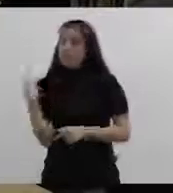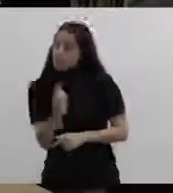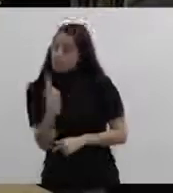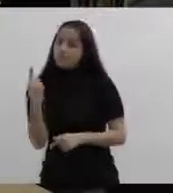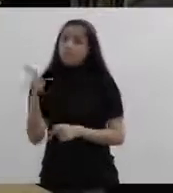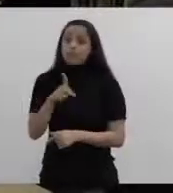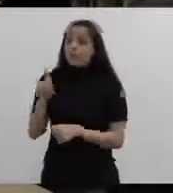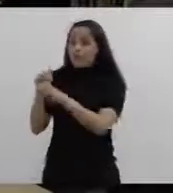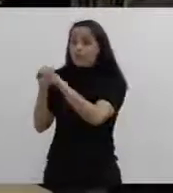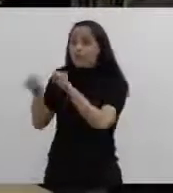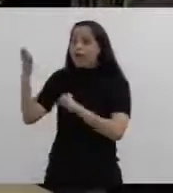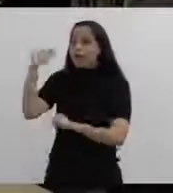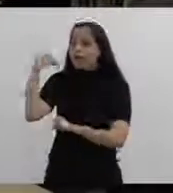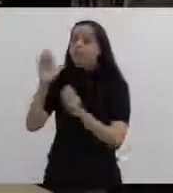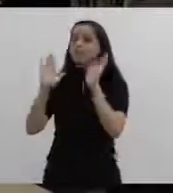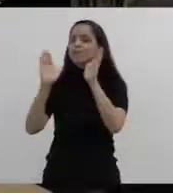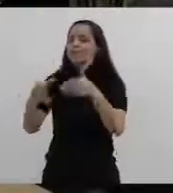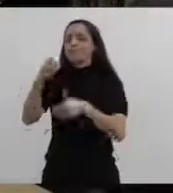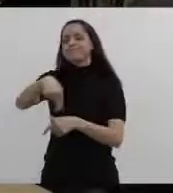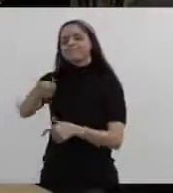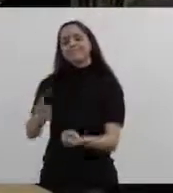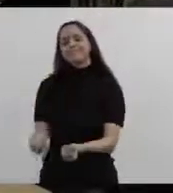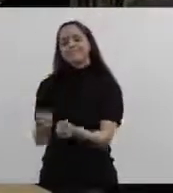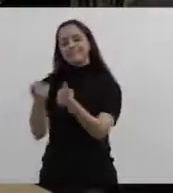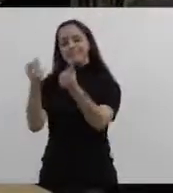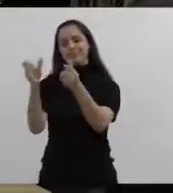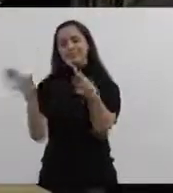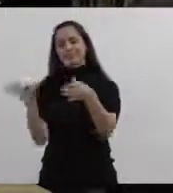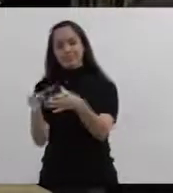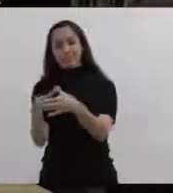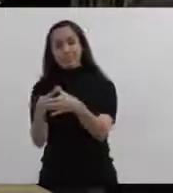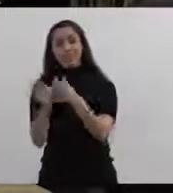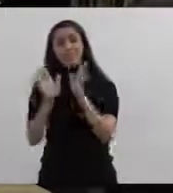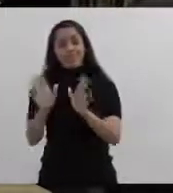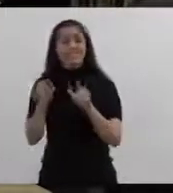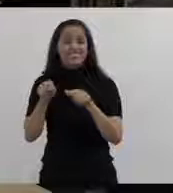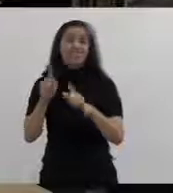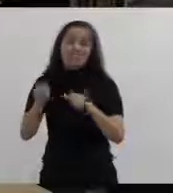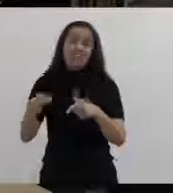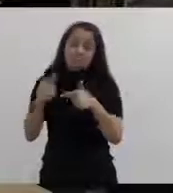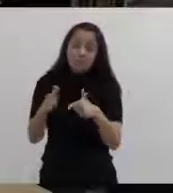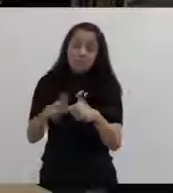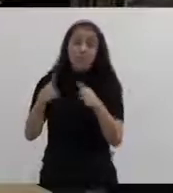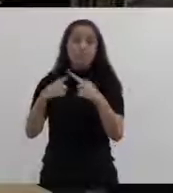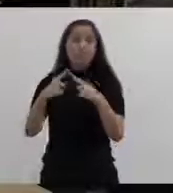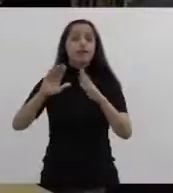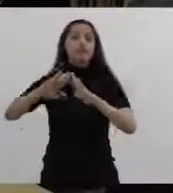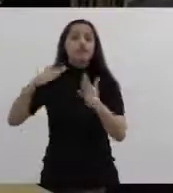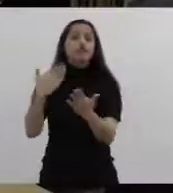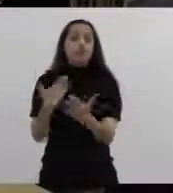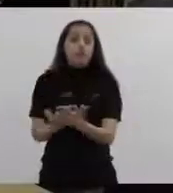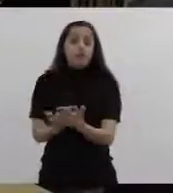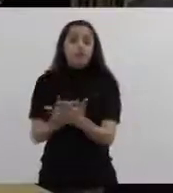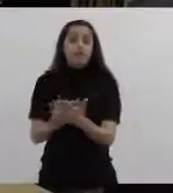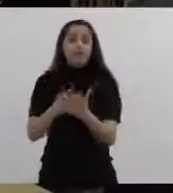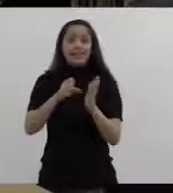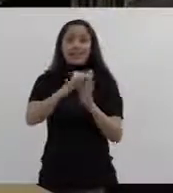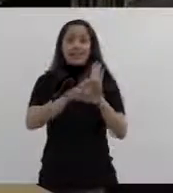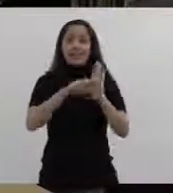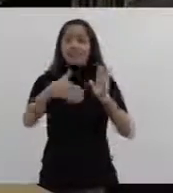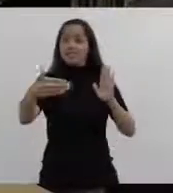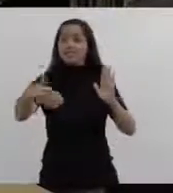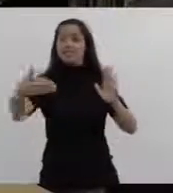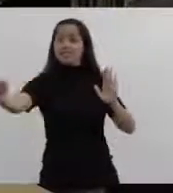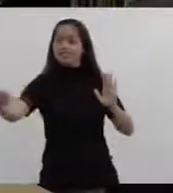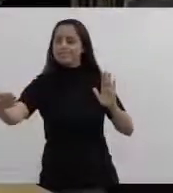esse paradigma foi quebrado, mas nossos docentes foram educados nesse paradigma. E eu sempre digo que temos um problema sério, porque temos escolas